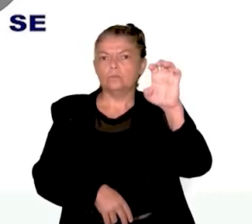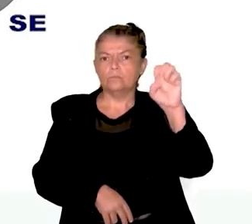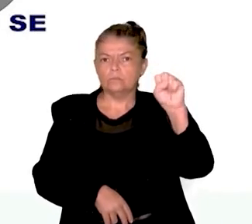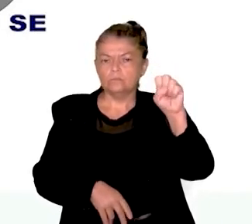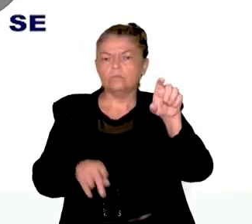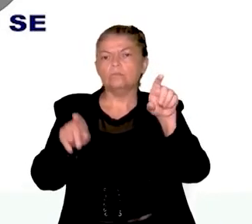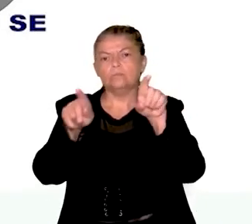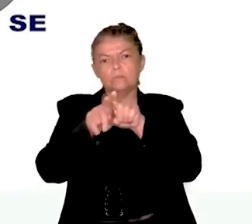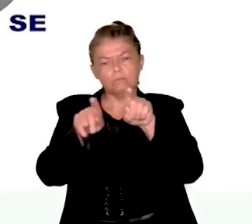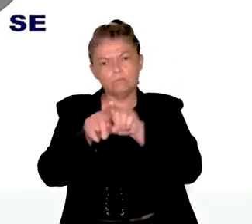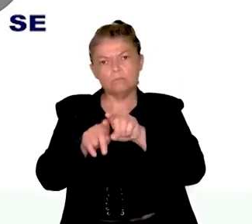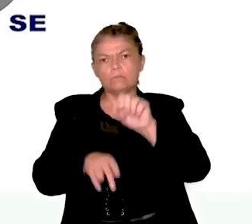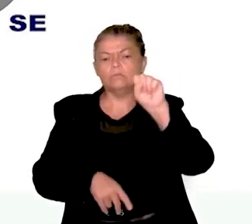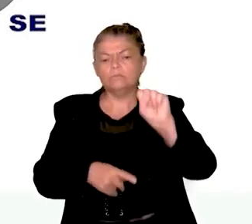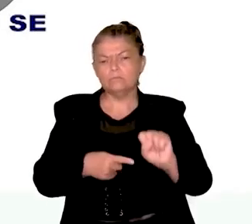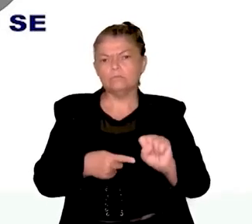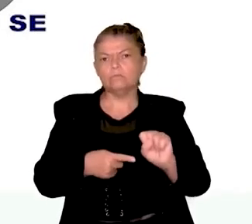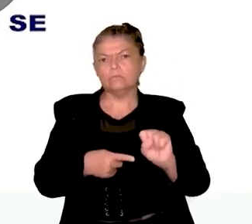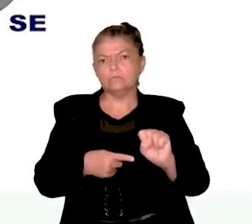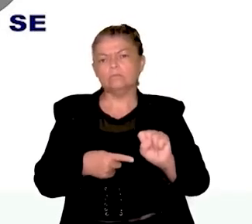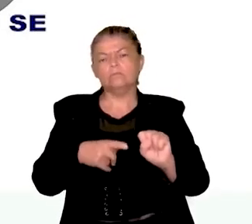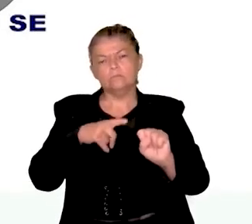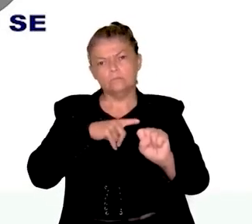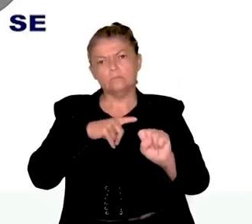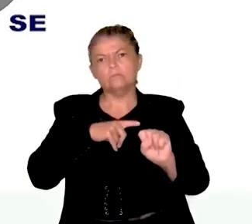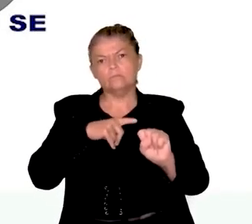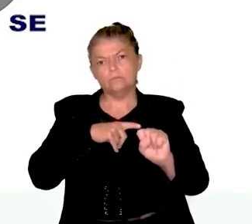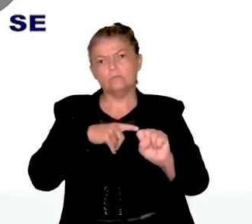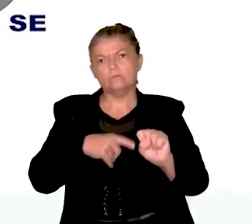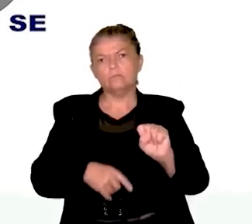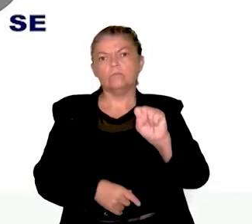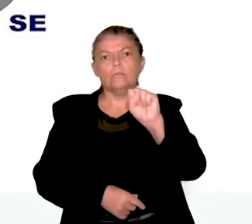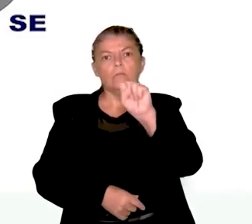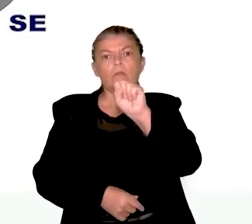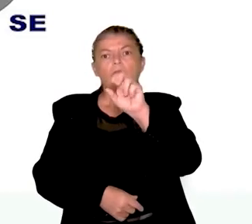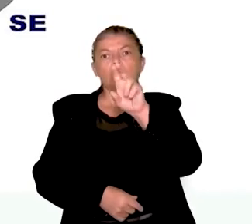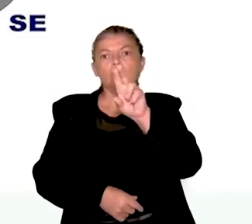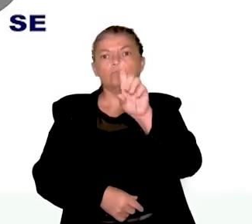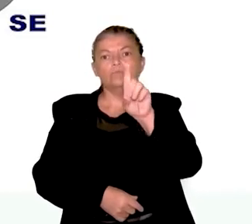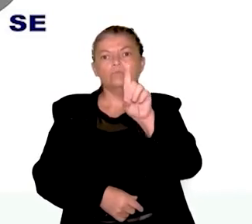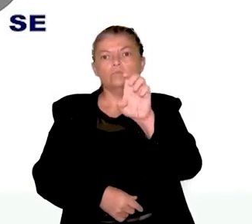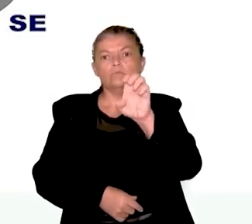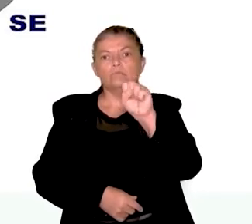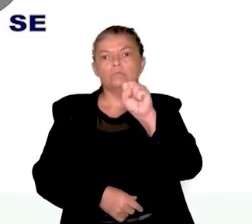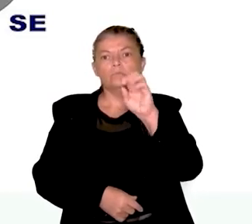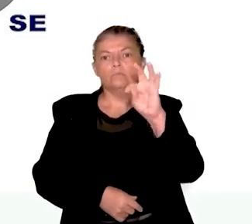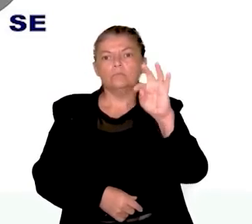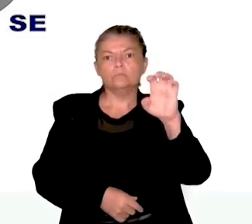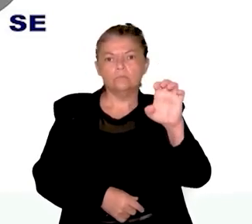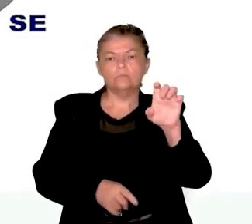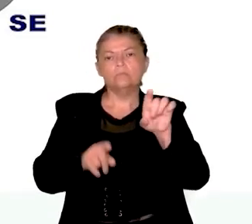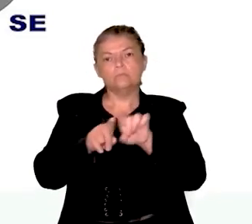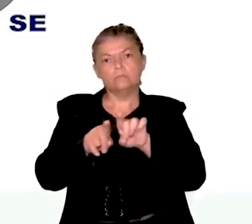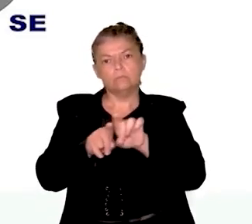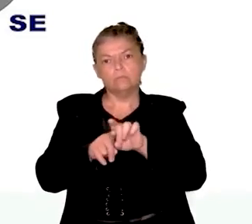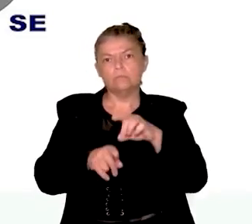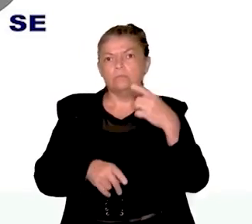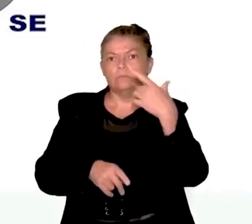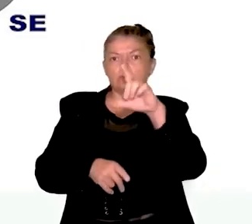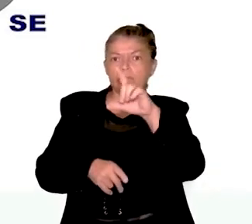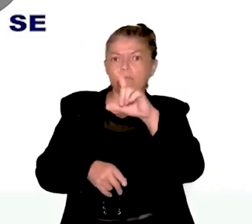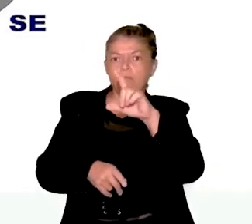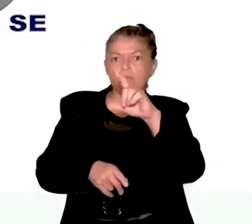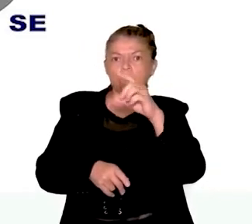cardeal leste e sul, também tem um ponto colateral chamado sudeste. Entre o ponto cardeal sul